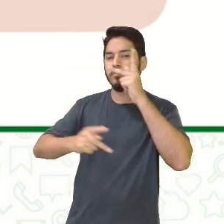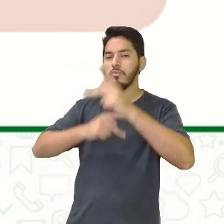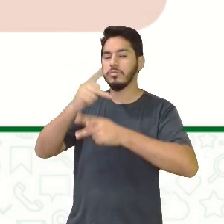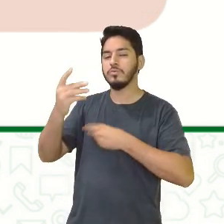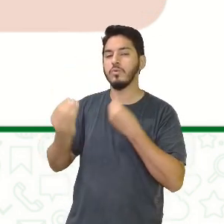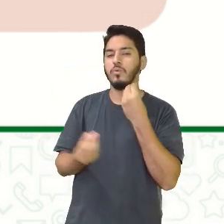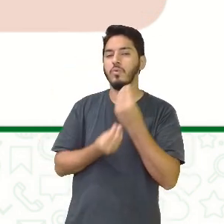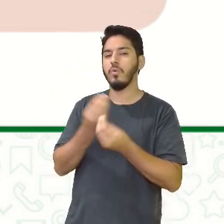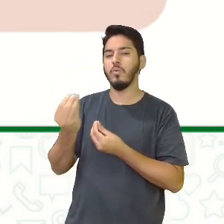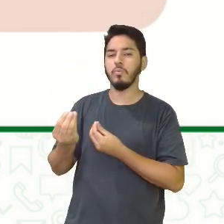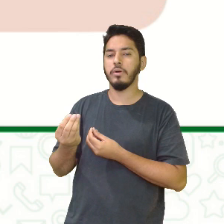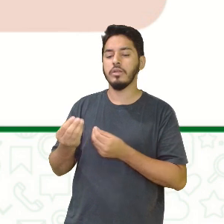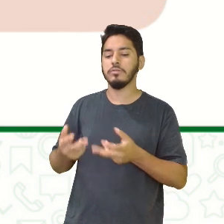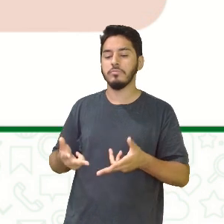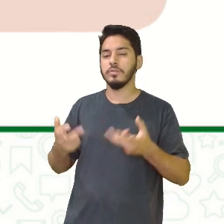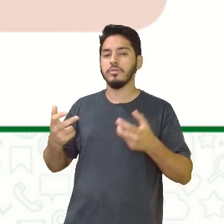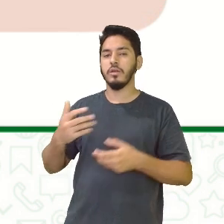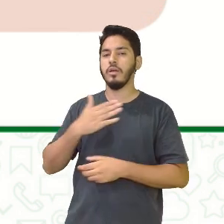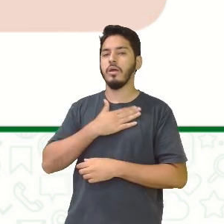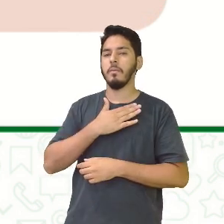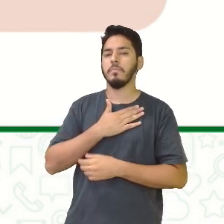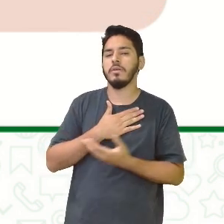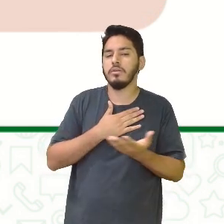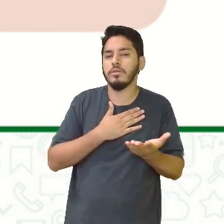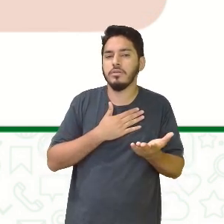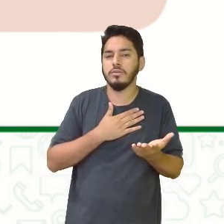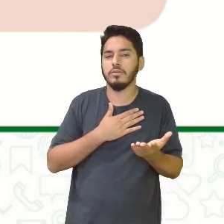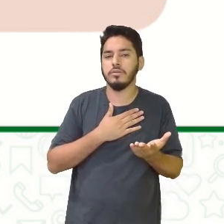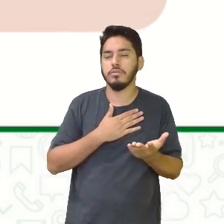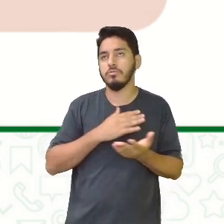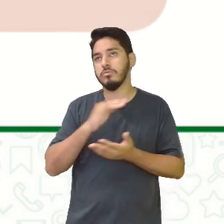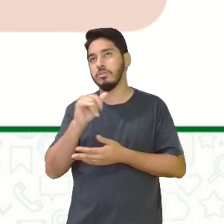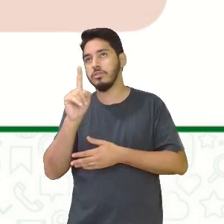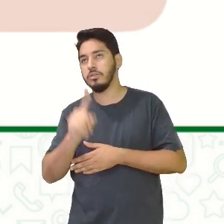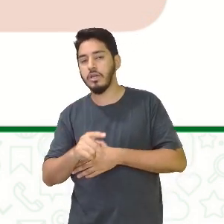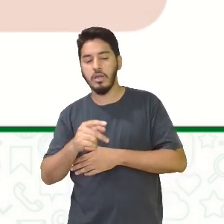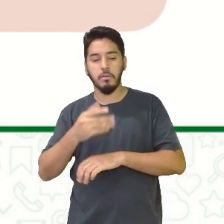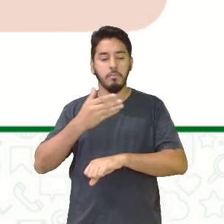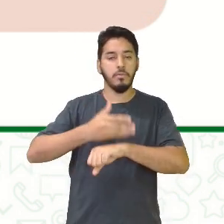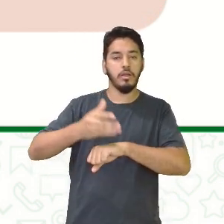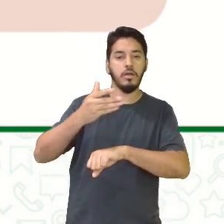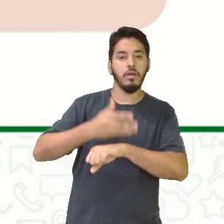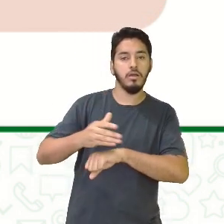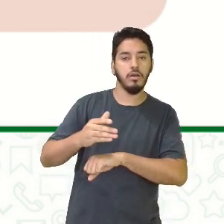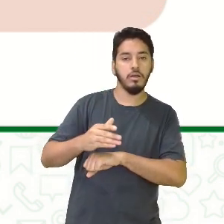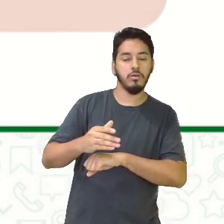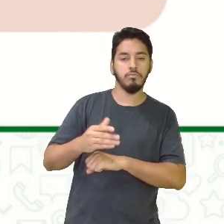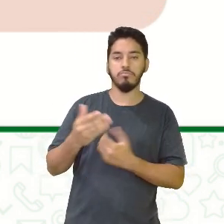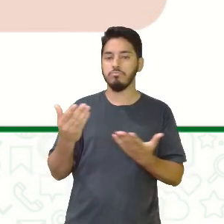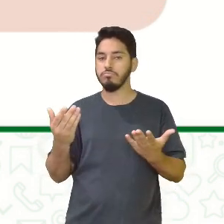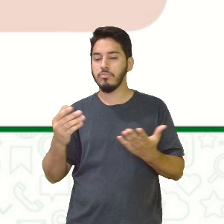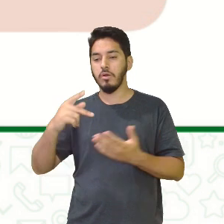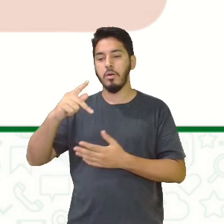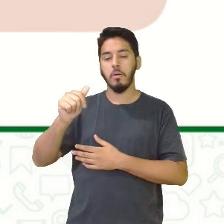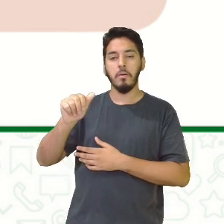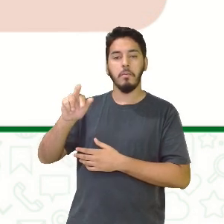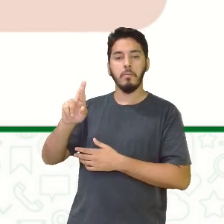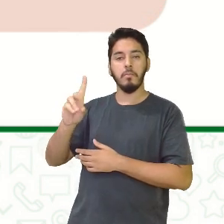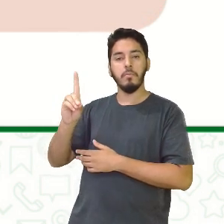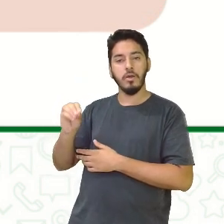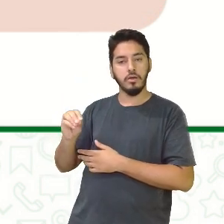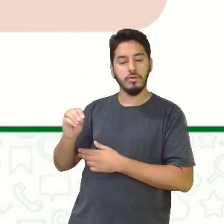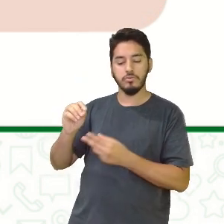ela se declara, né? Se você se declara branco, se você se declara pardo, se você se